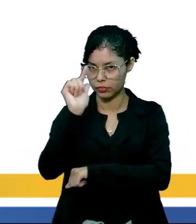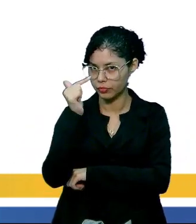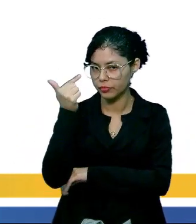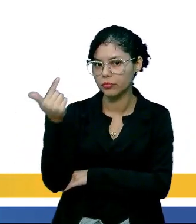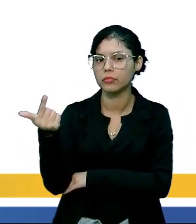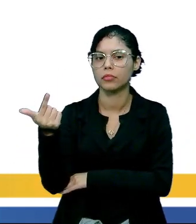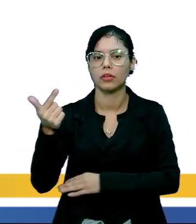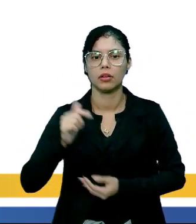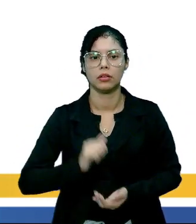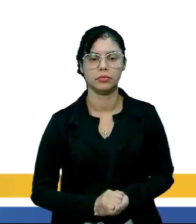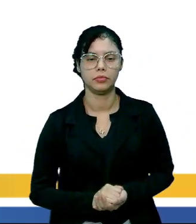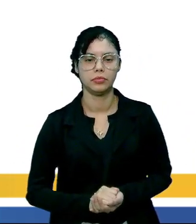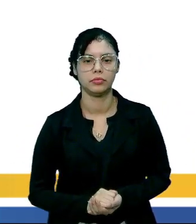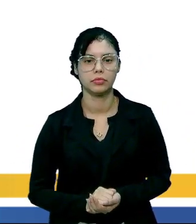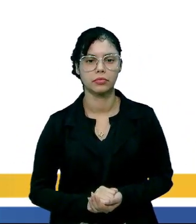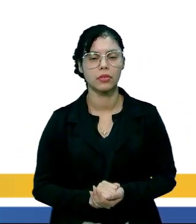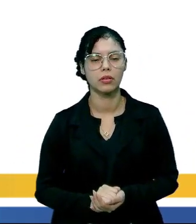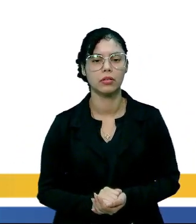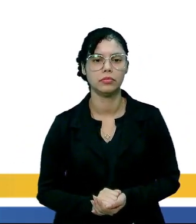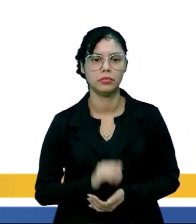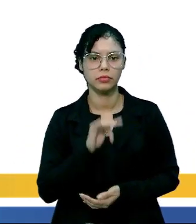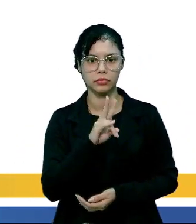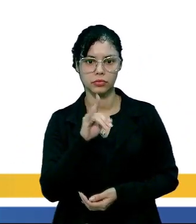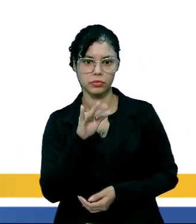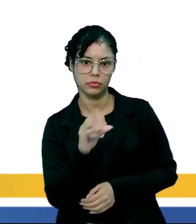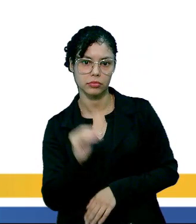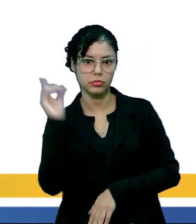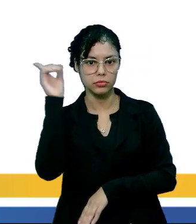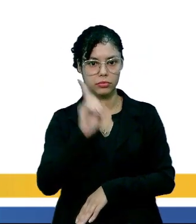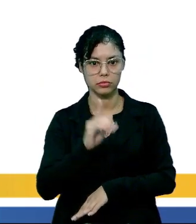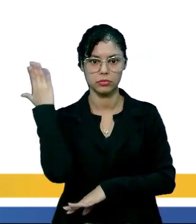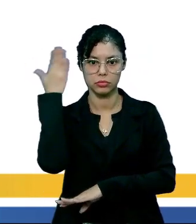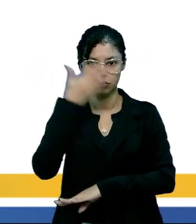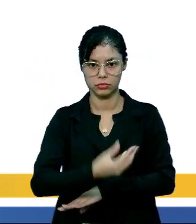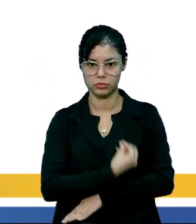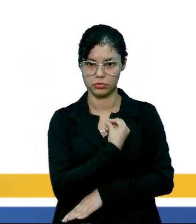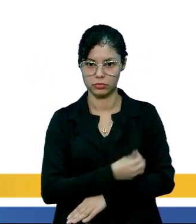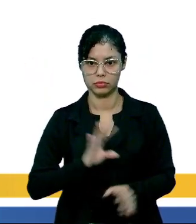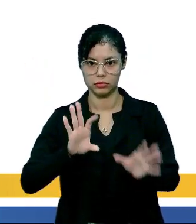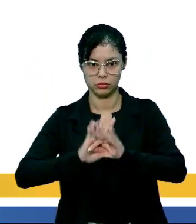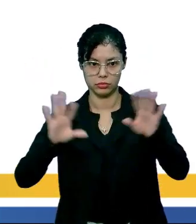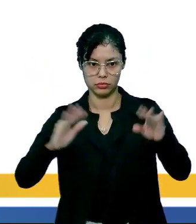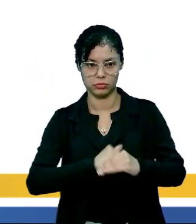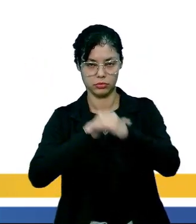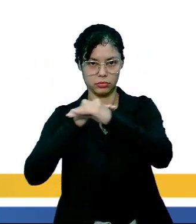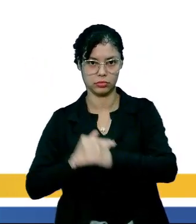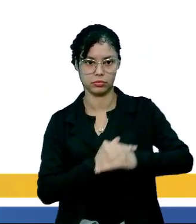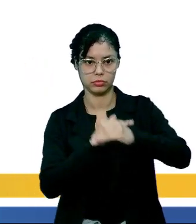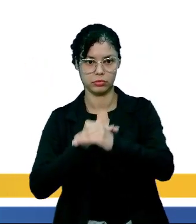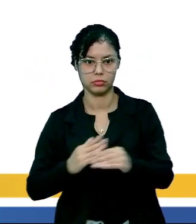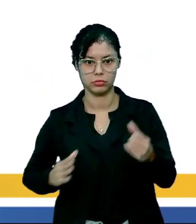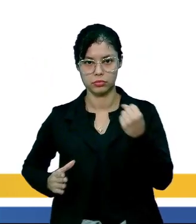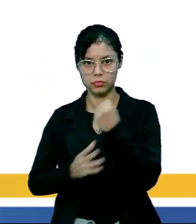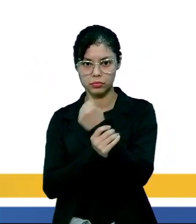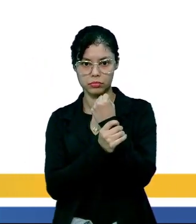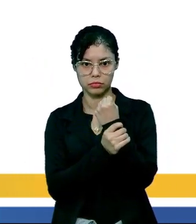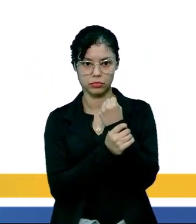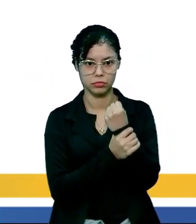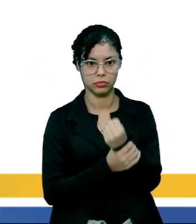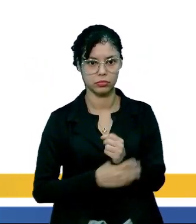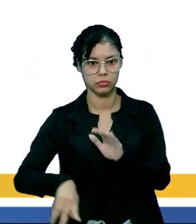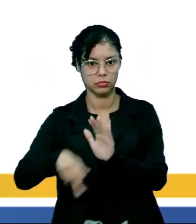aos estrangeiros residentes no país a inviolabilidade do direito à vida, à liberdade, à